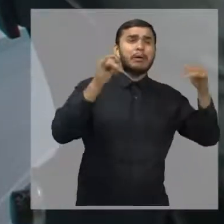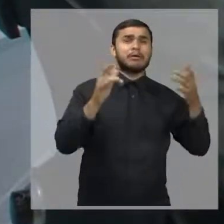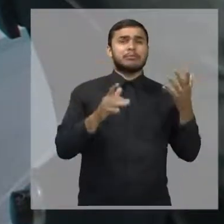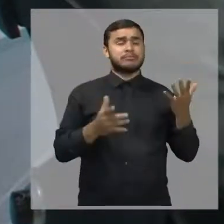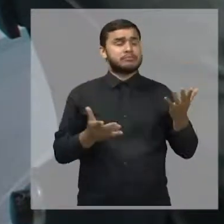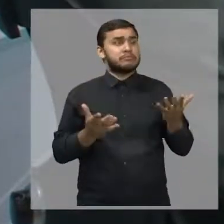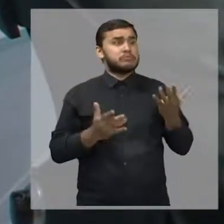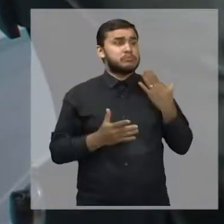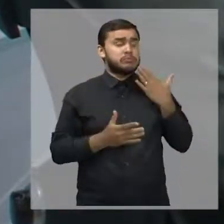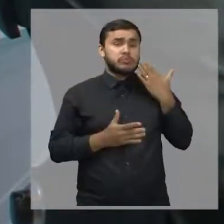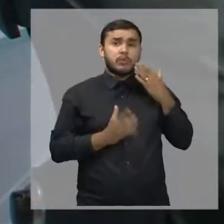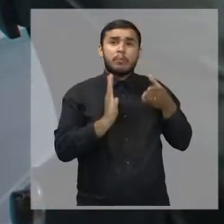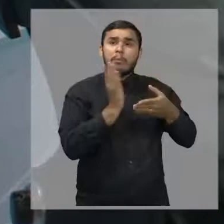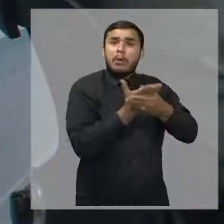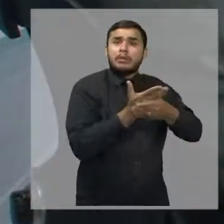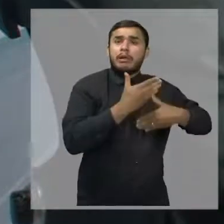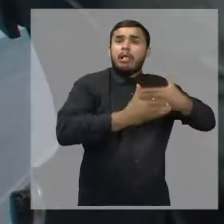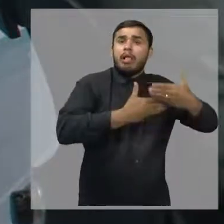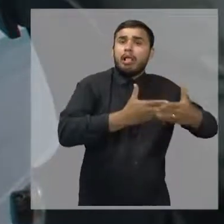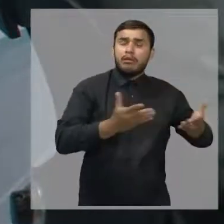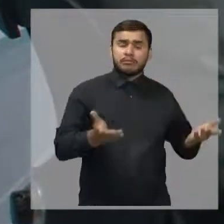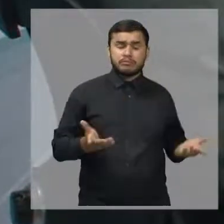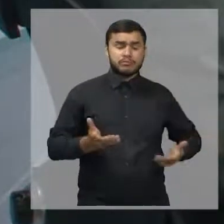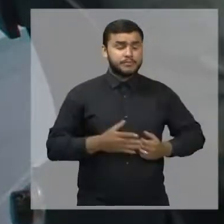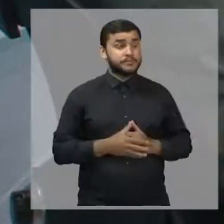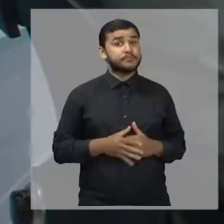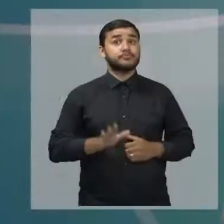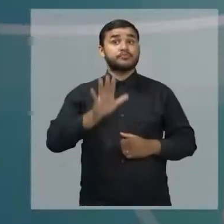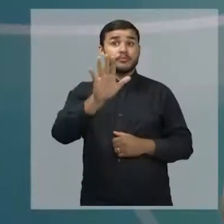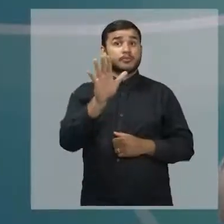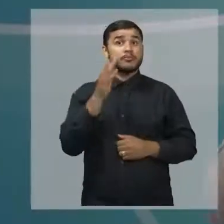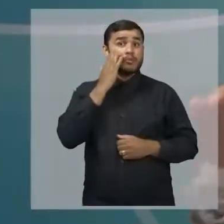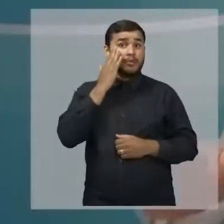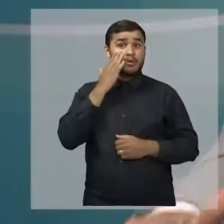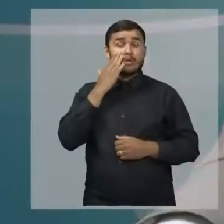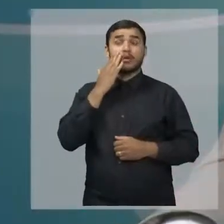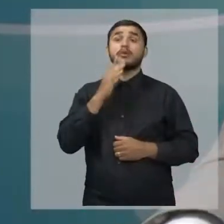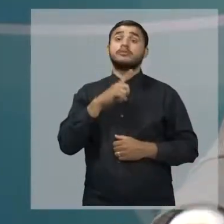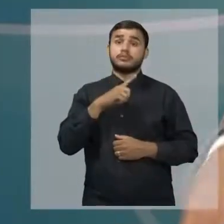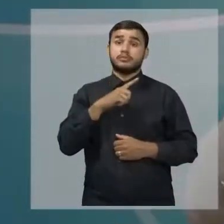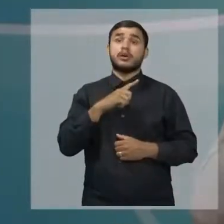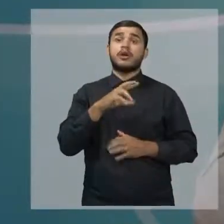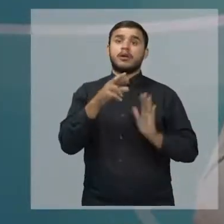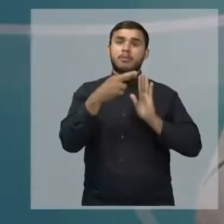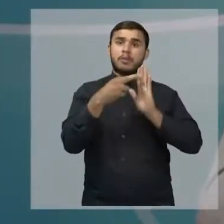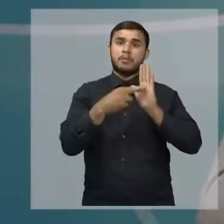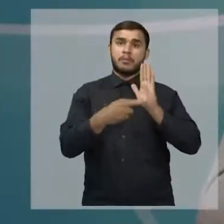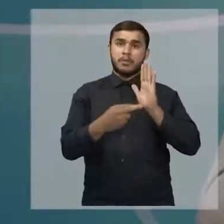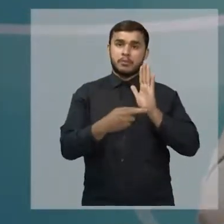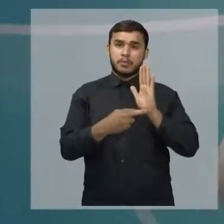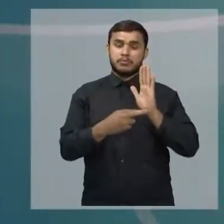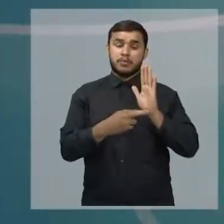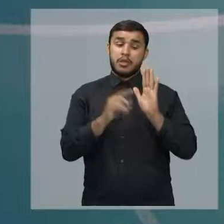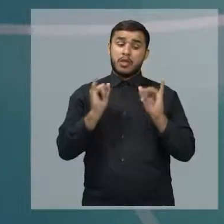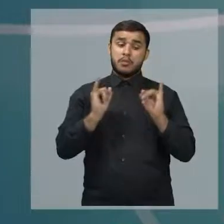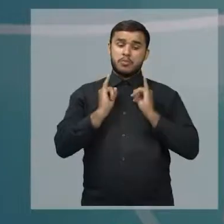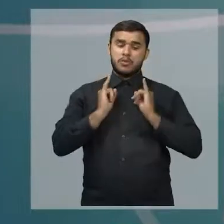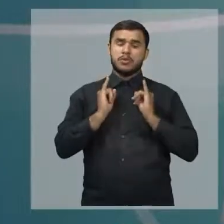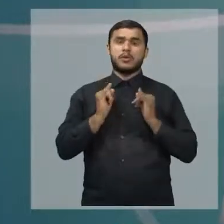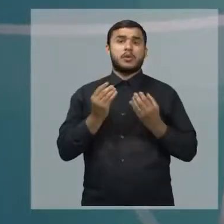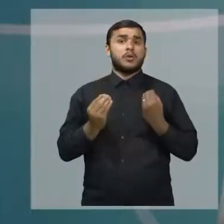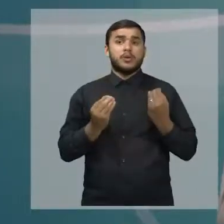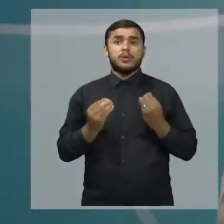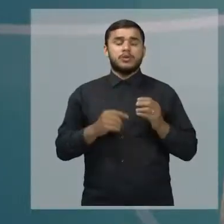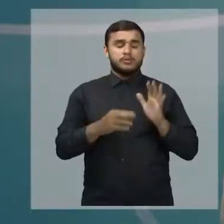lá. A reforma da Previdência passou a reforma que o Congresso quis, não foi a do governo. Possivelmente a reforma administrativa vai ser a que o Congresso quer, a tributária